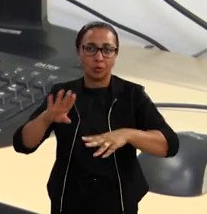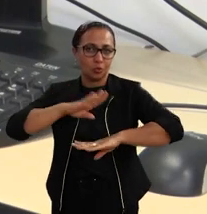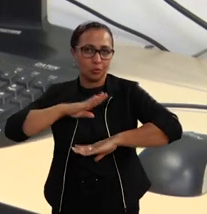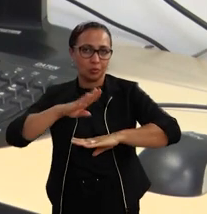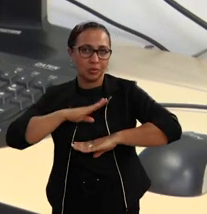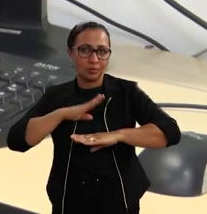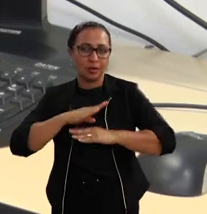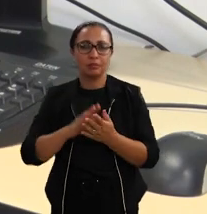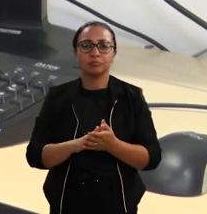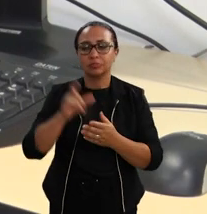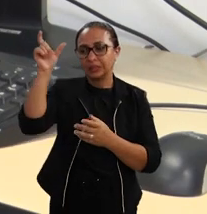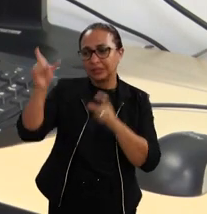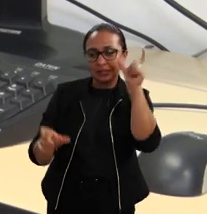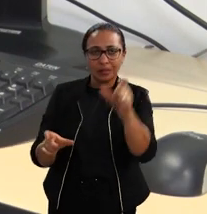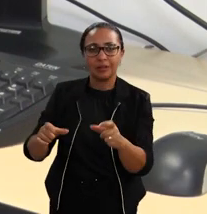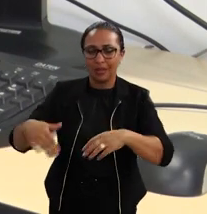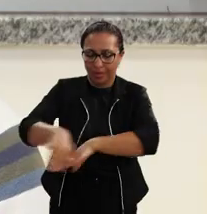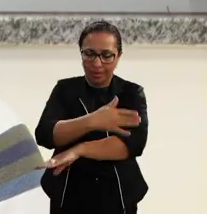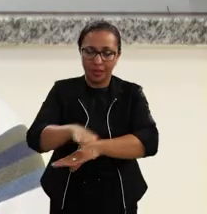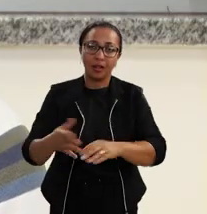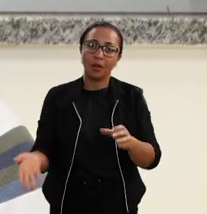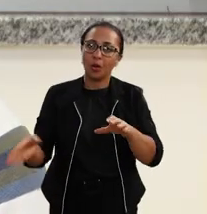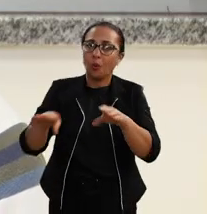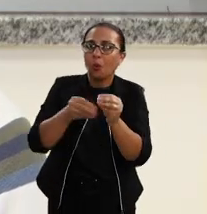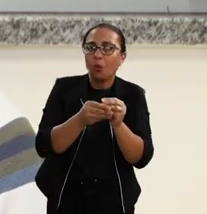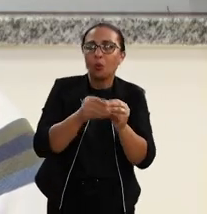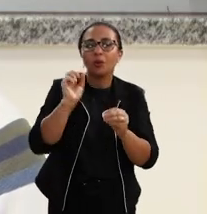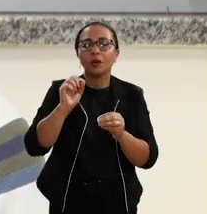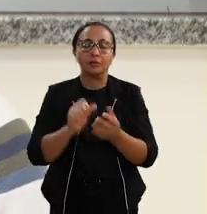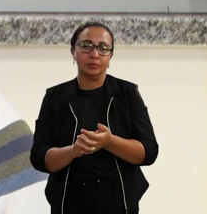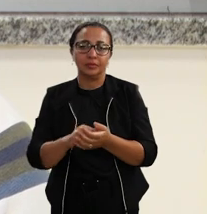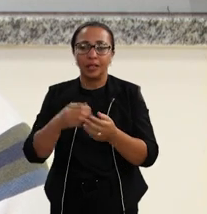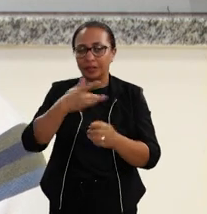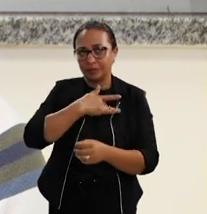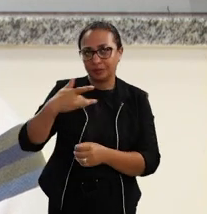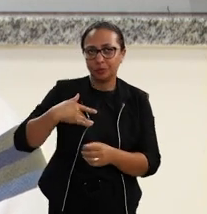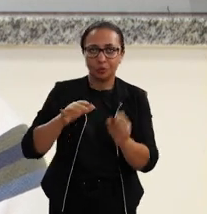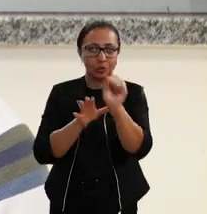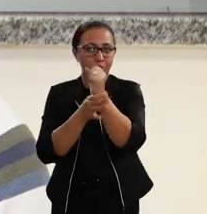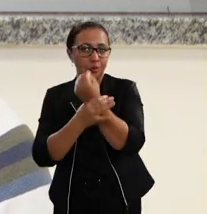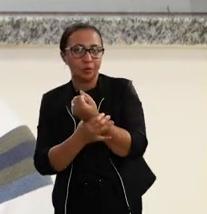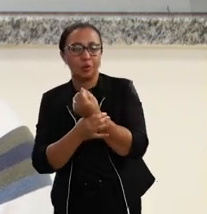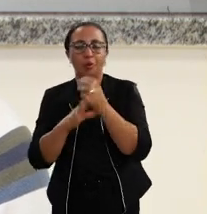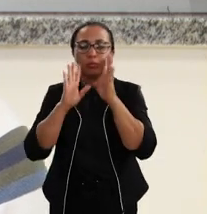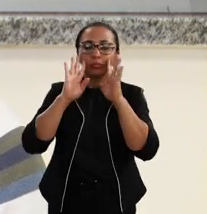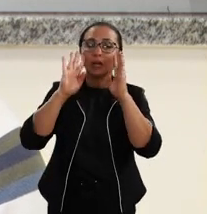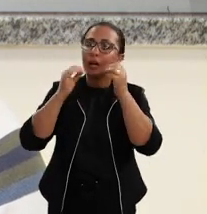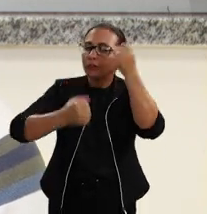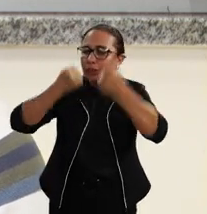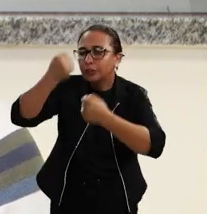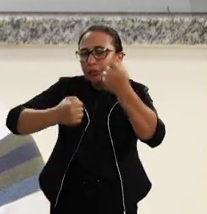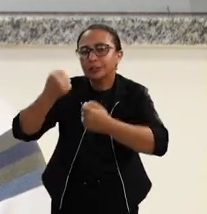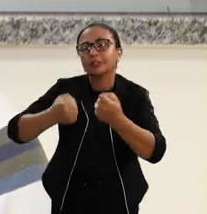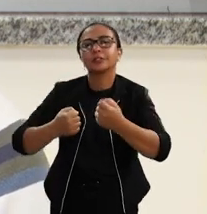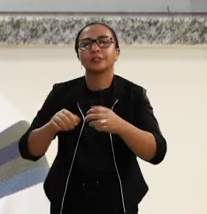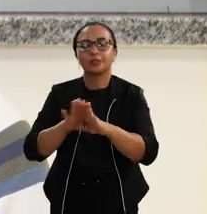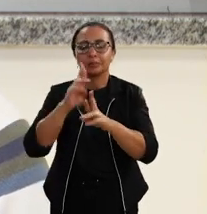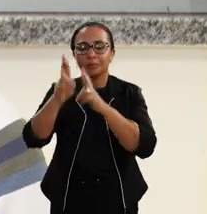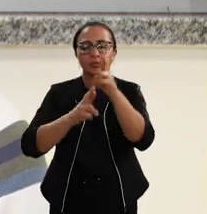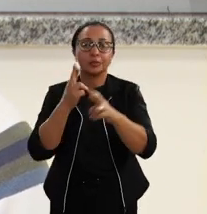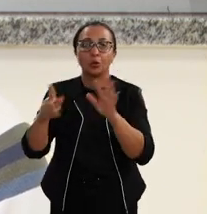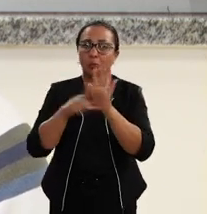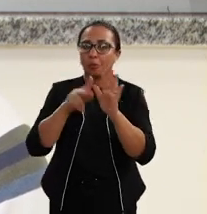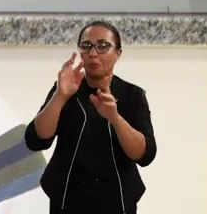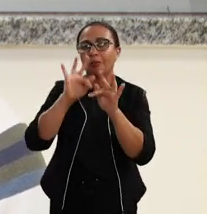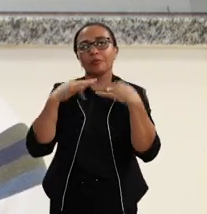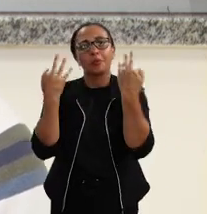padrões comportamentais deles na estrada, que incluem as questões de saúde, de segurança na direção, a relação